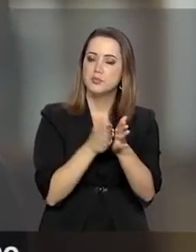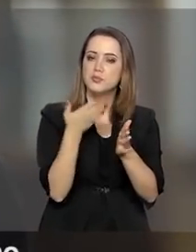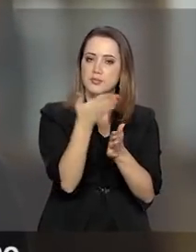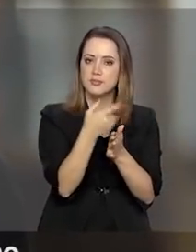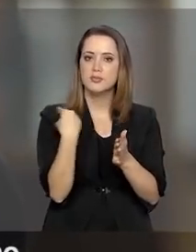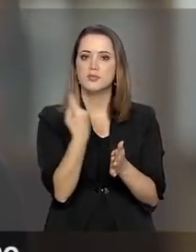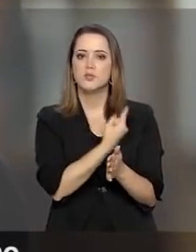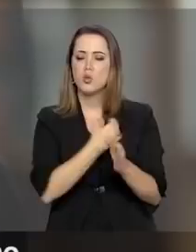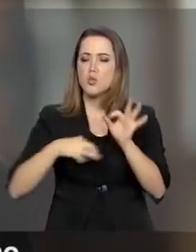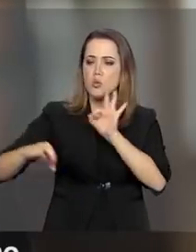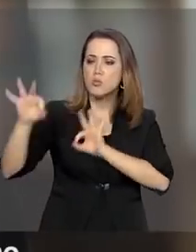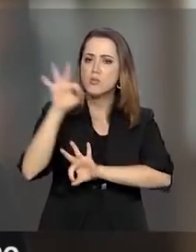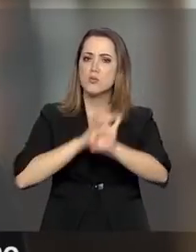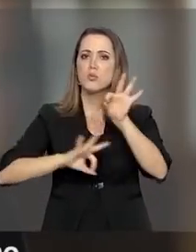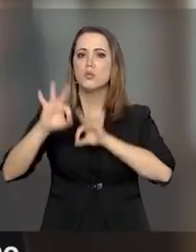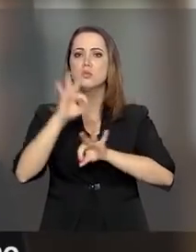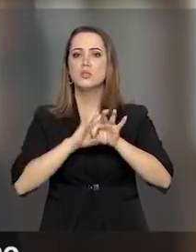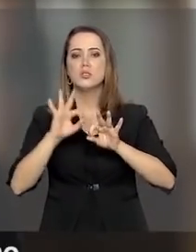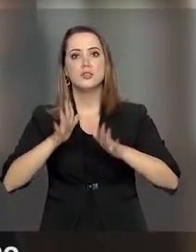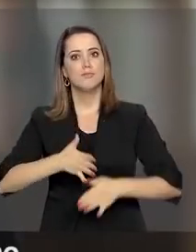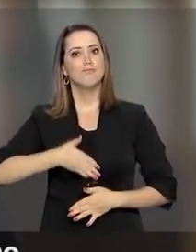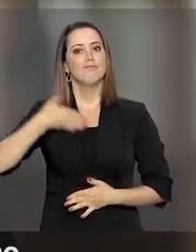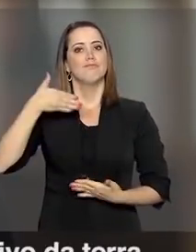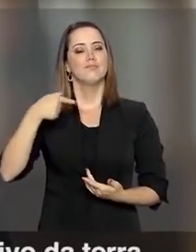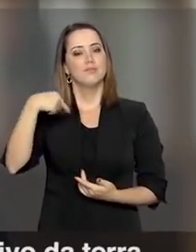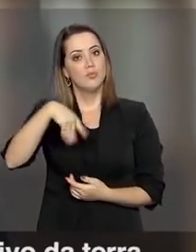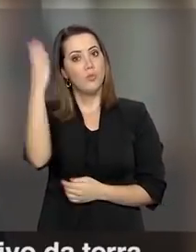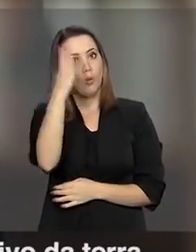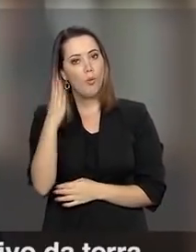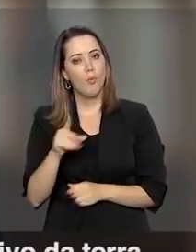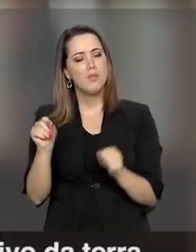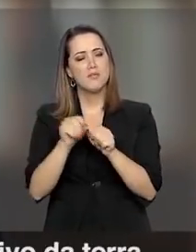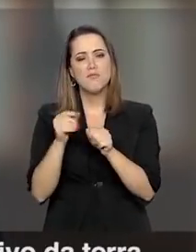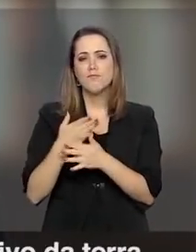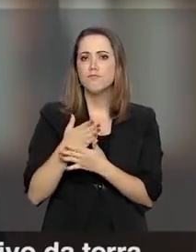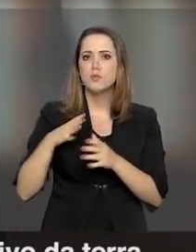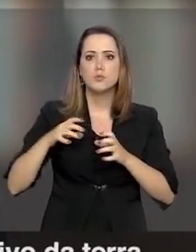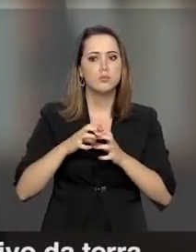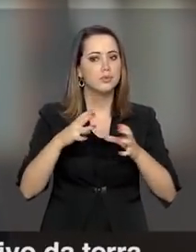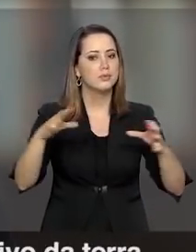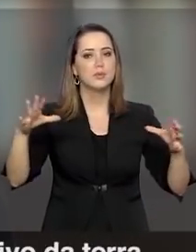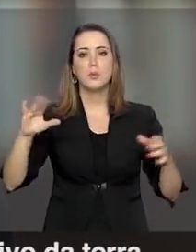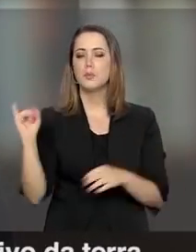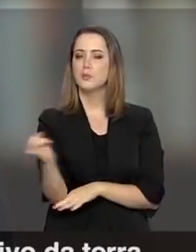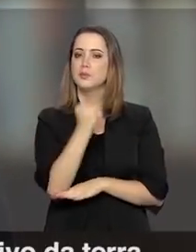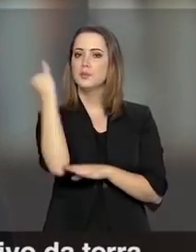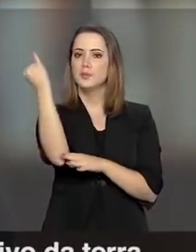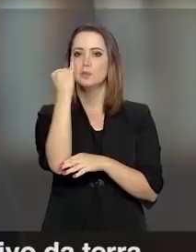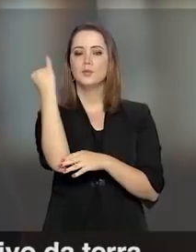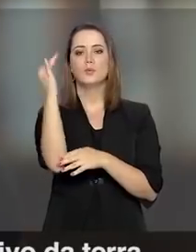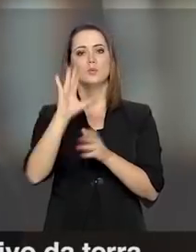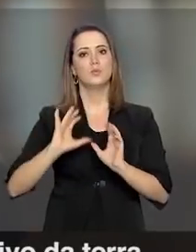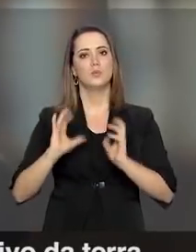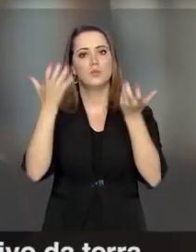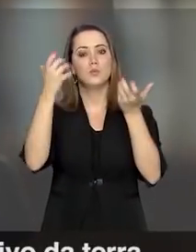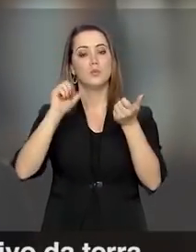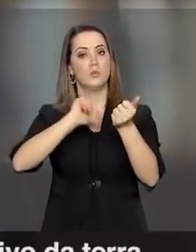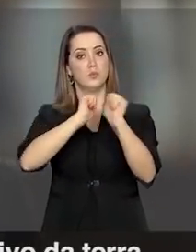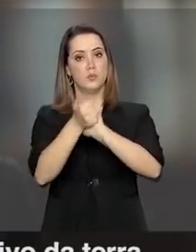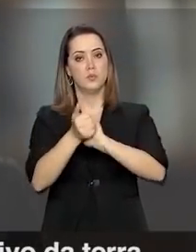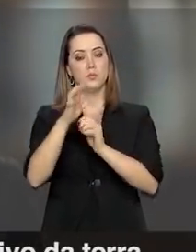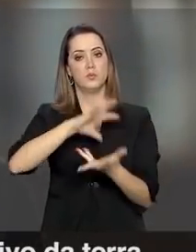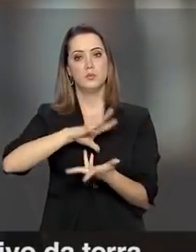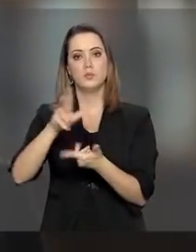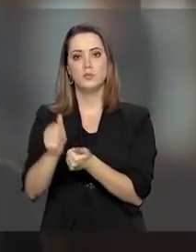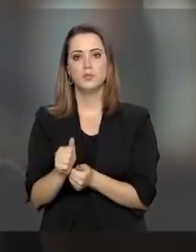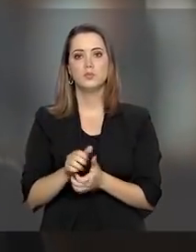aplaudiram nossa organização entusiasmo com que o brasil promoveu o maior e mais importante evento esportivo